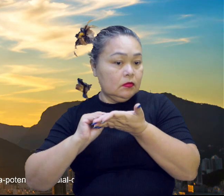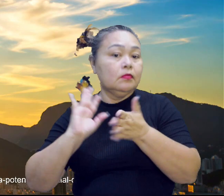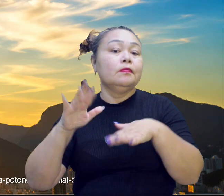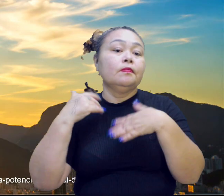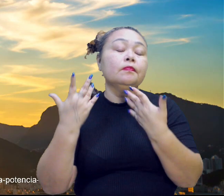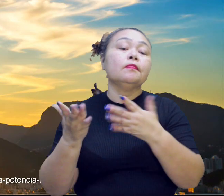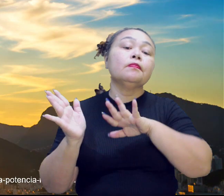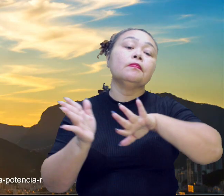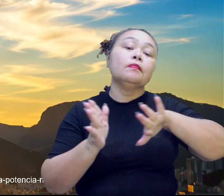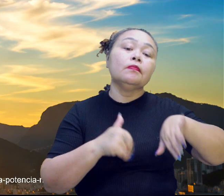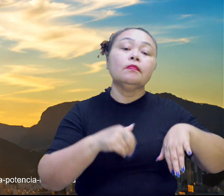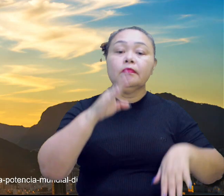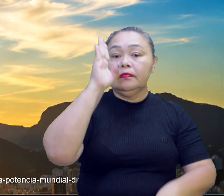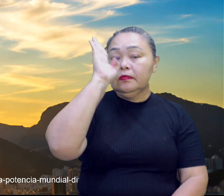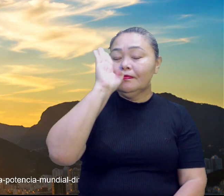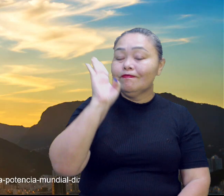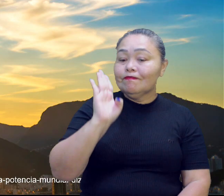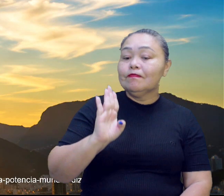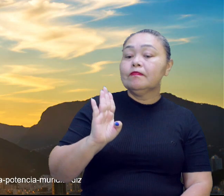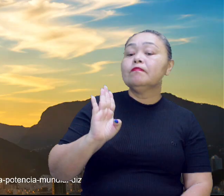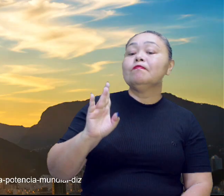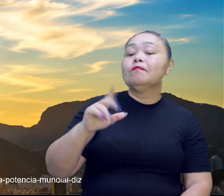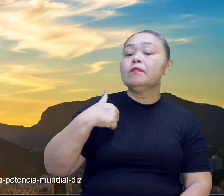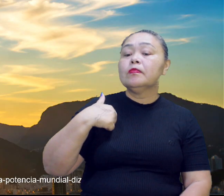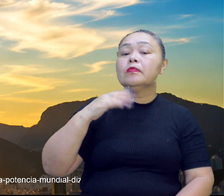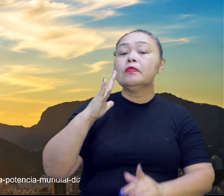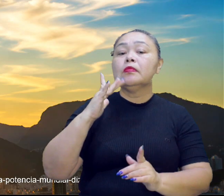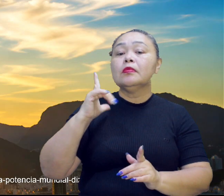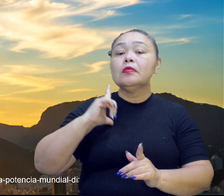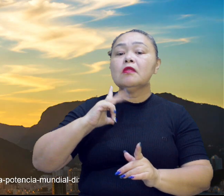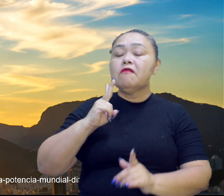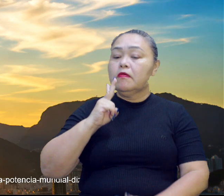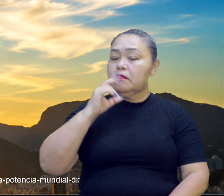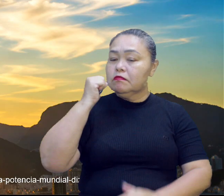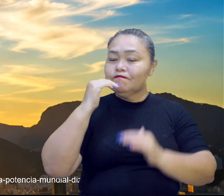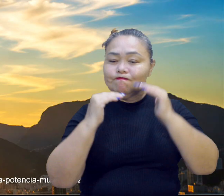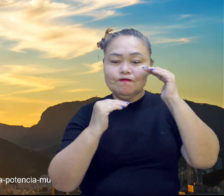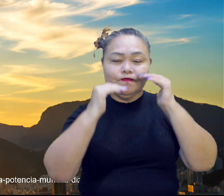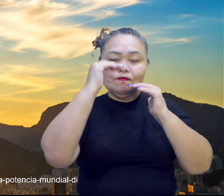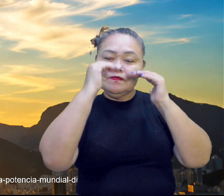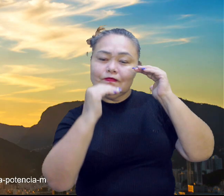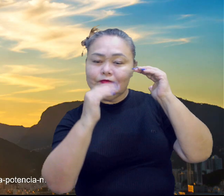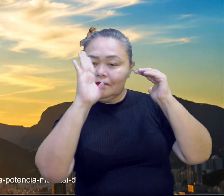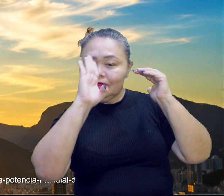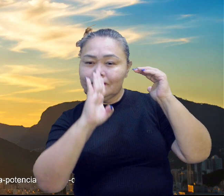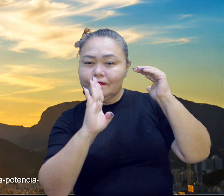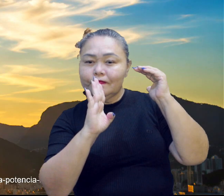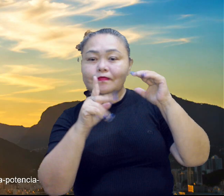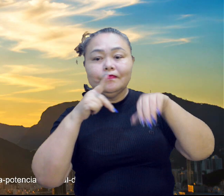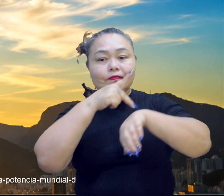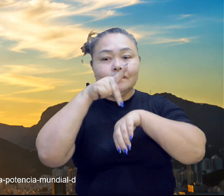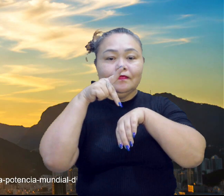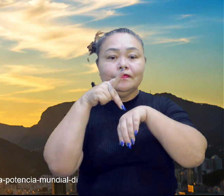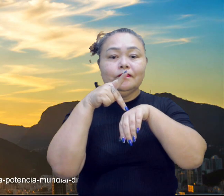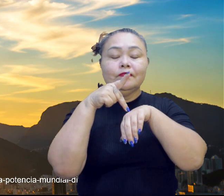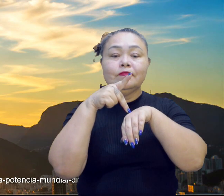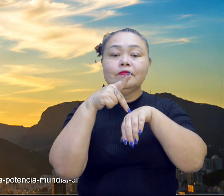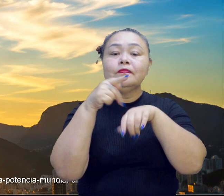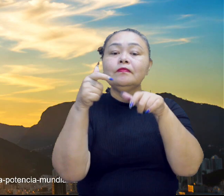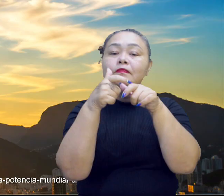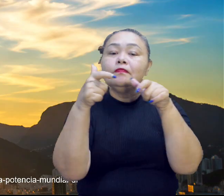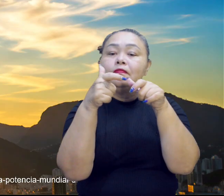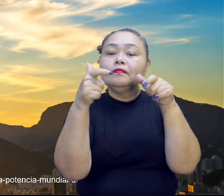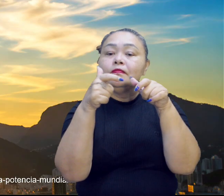o Brasil vem aí, apesar de toda essa desigualdade, como uma potência emergente, que é um país